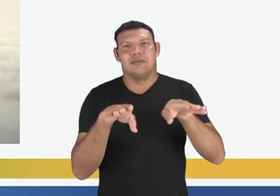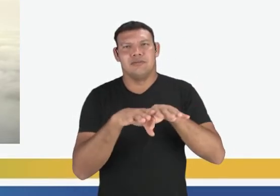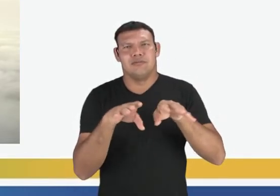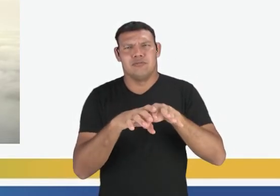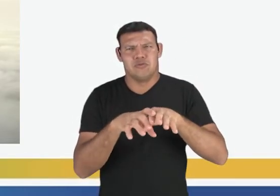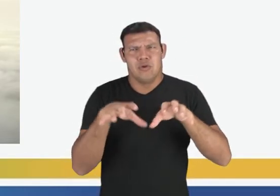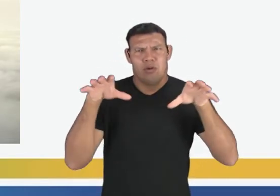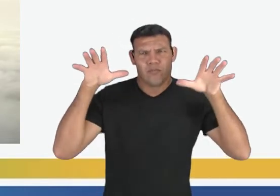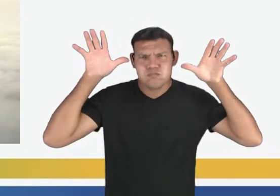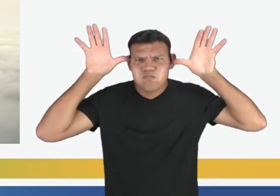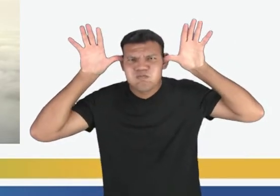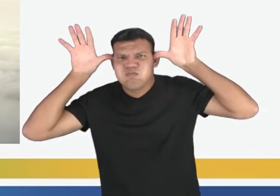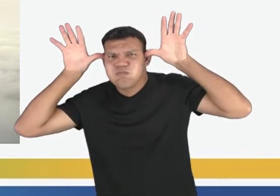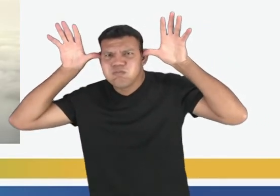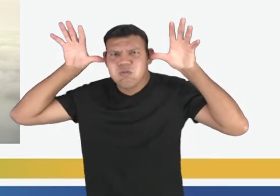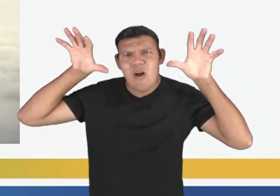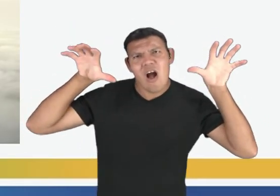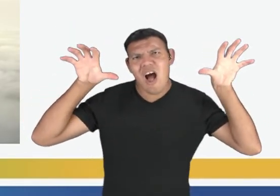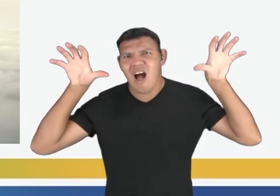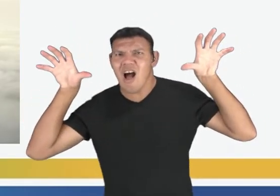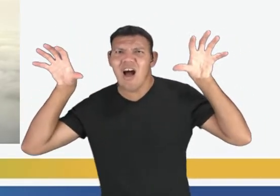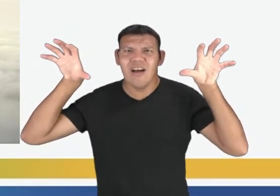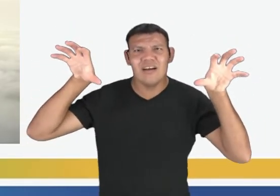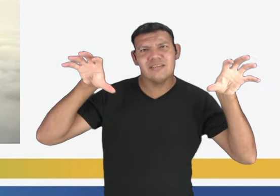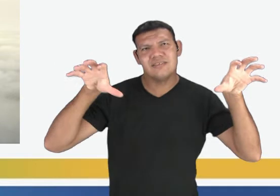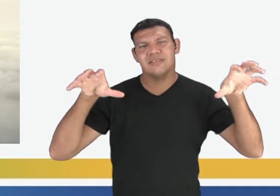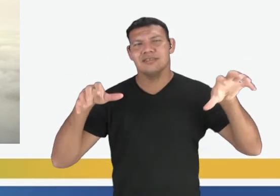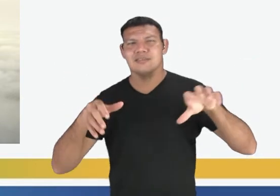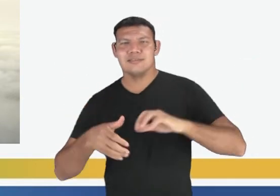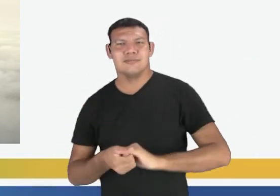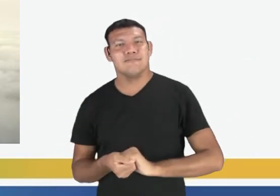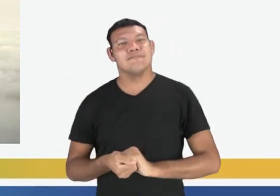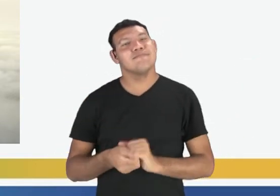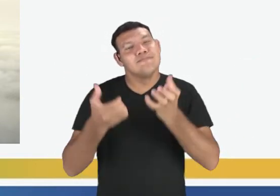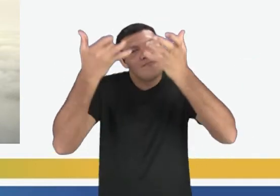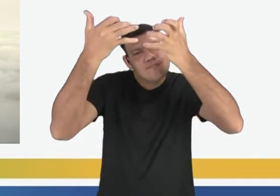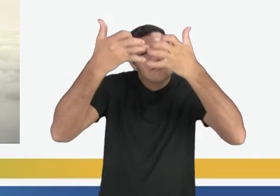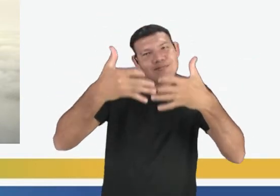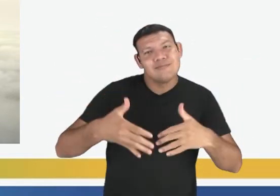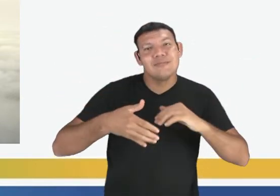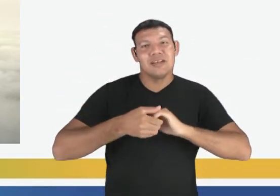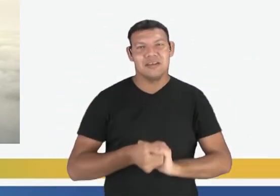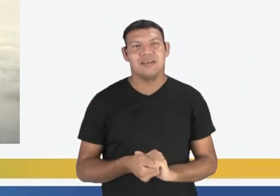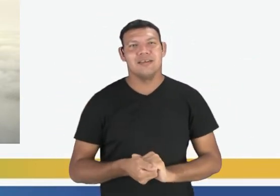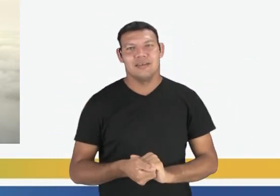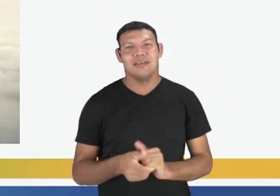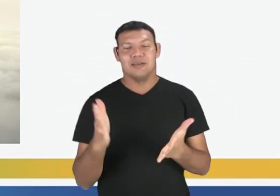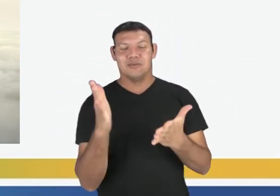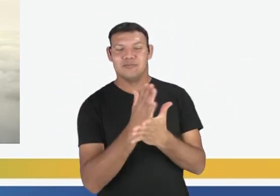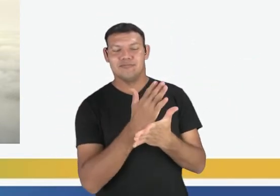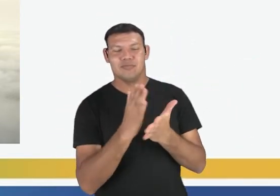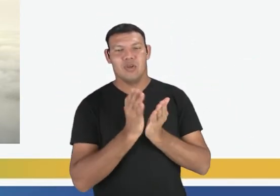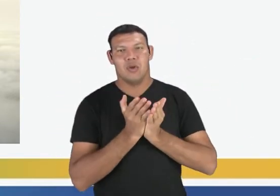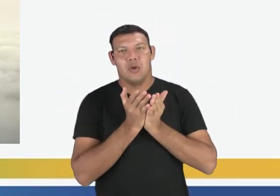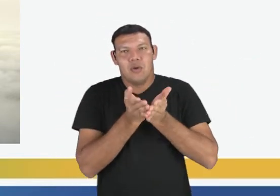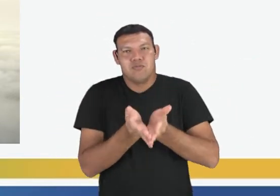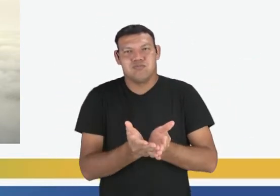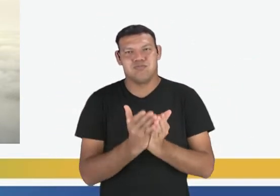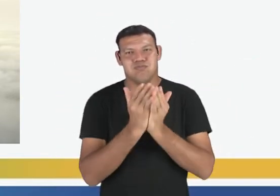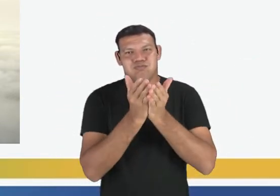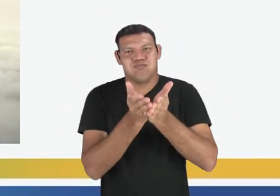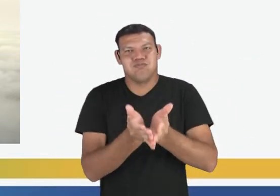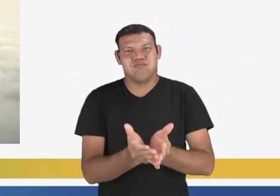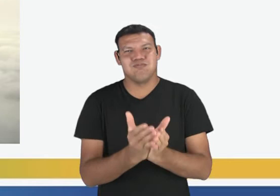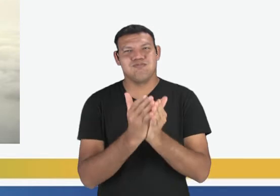marinhos que impediriam então as grandes navegações. E, portanto, explica de boa parte das grandes navegações por um